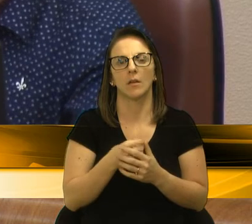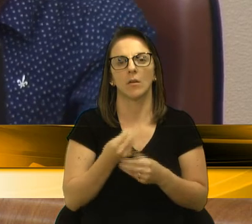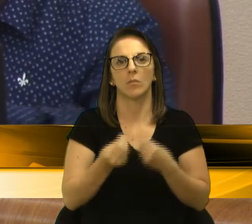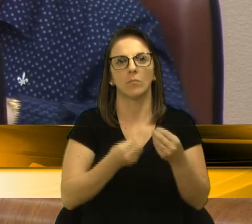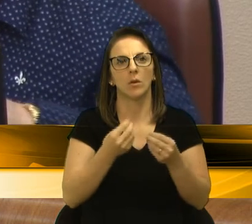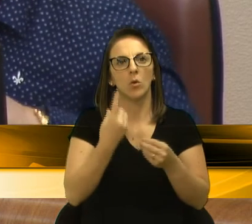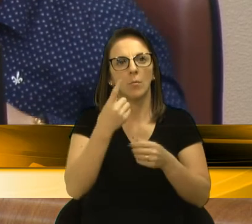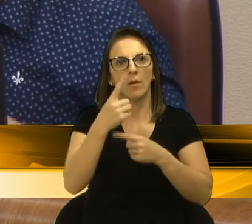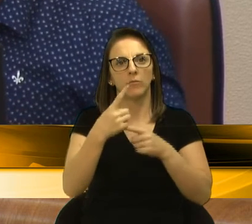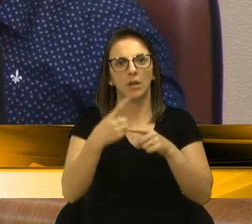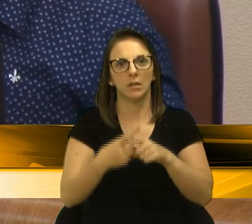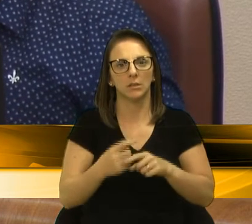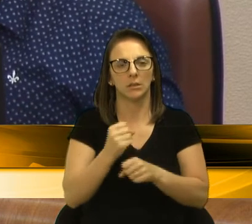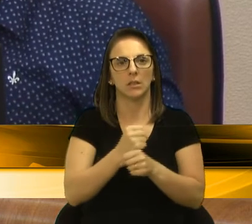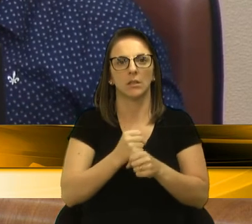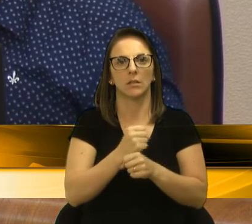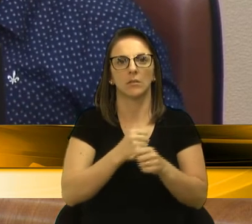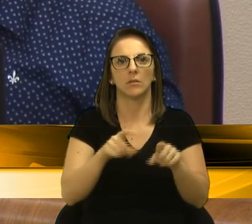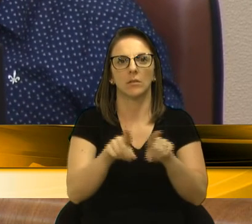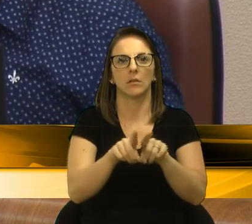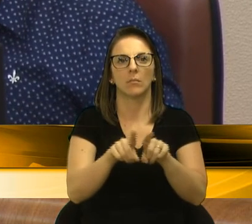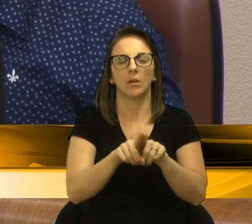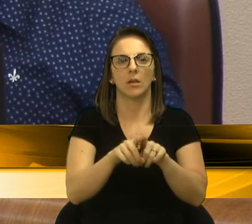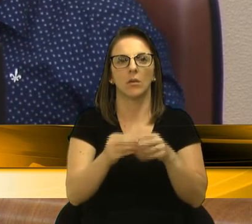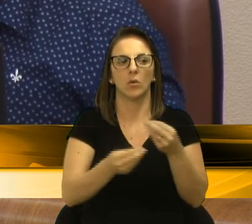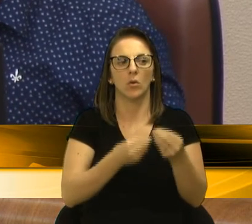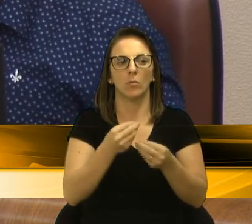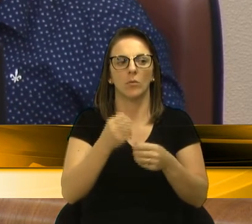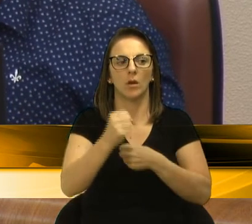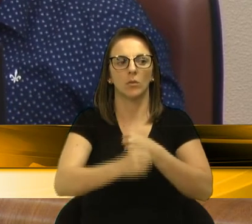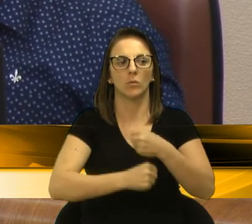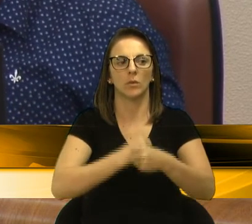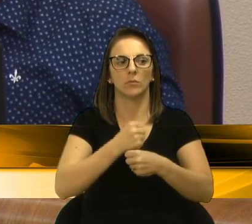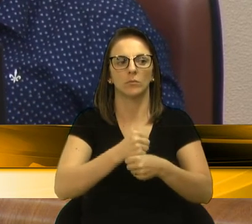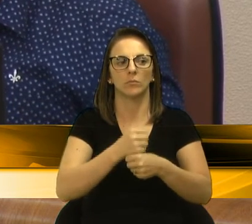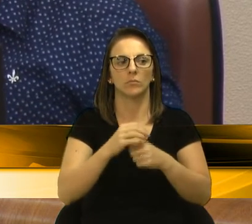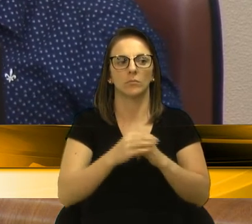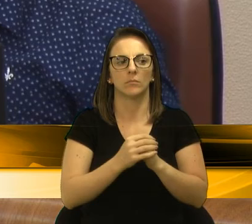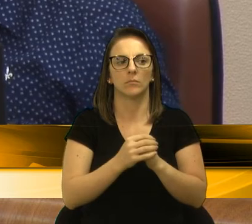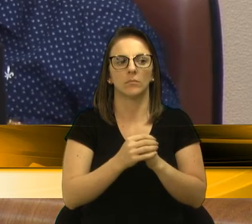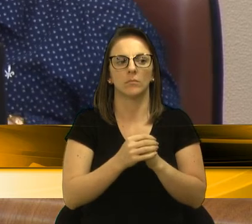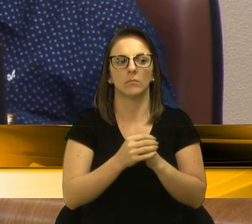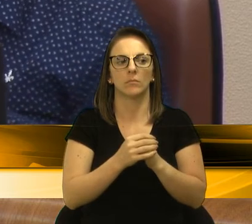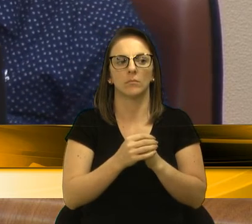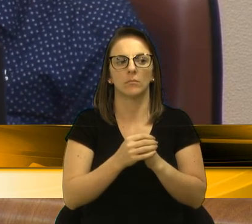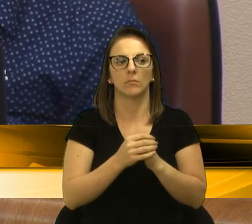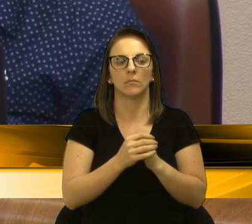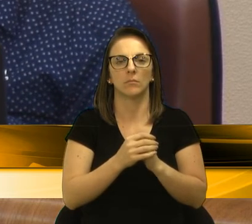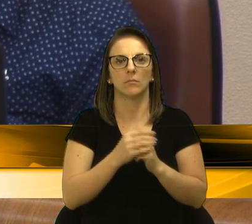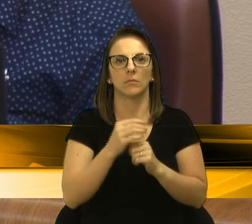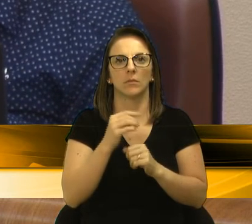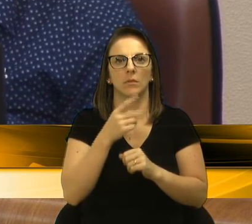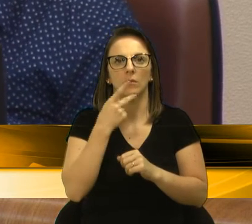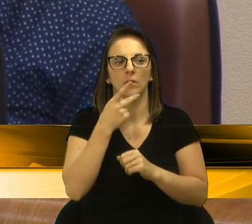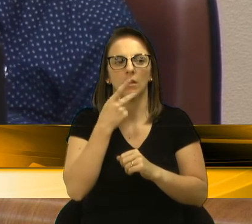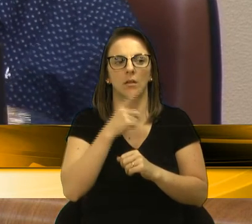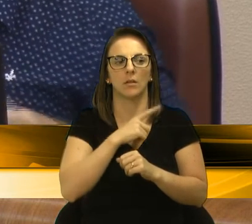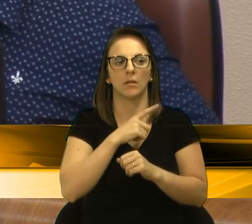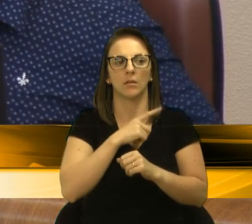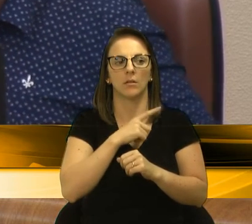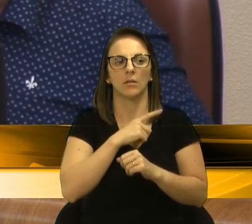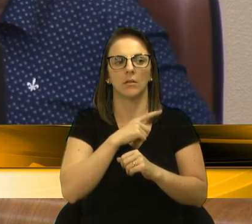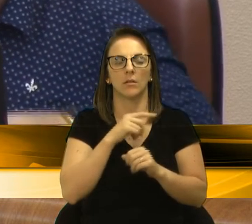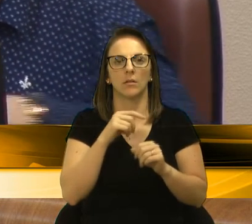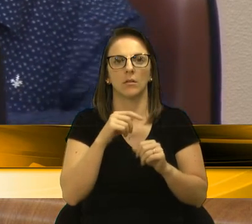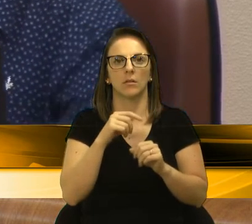diretrizes orçamentárias e se plurianual. 6º, descumprimento do orçamento aprovado pelo exercício